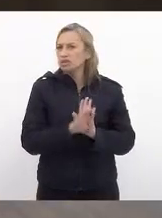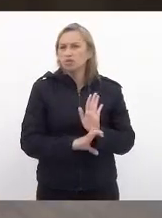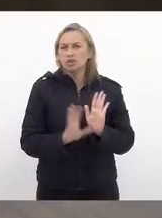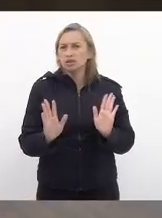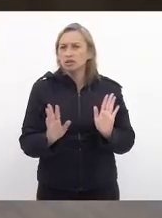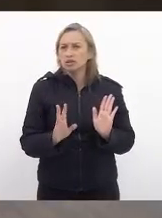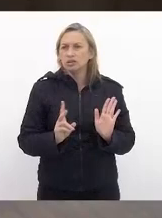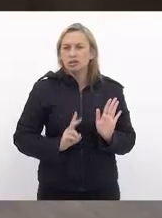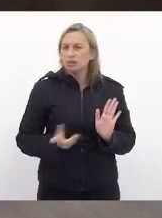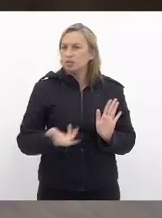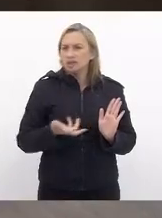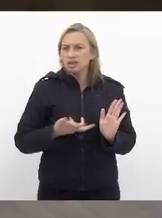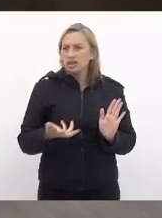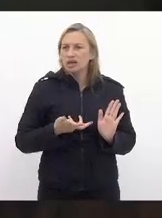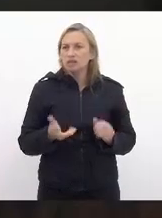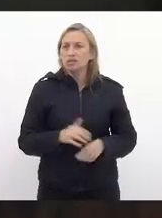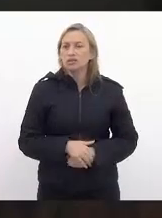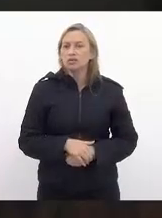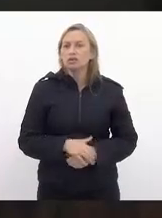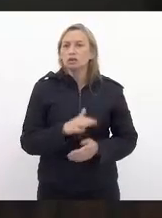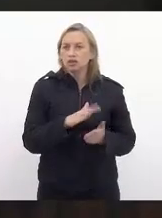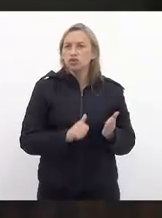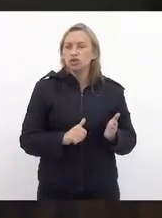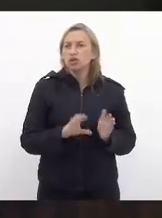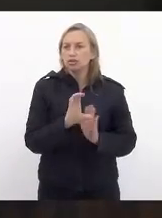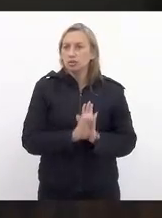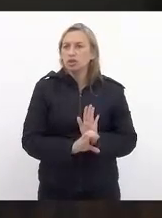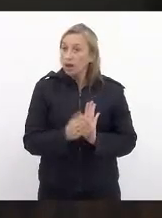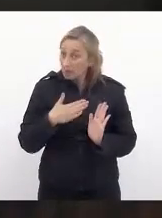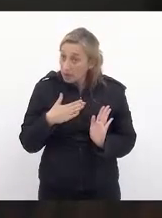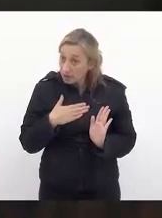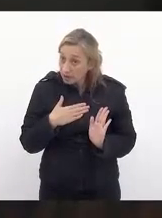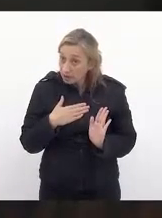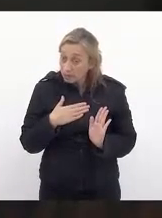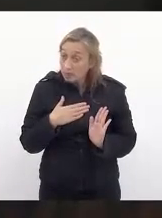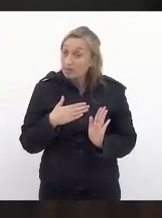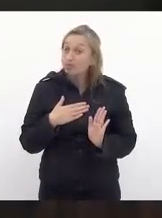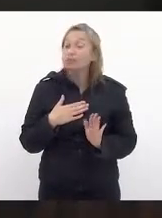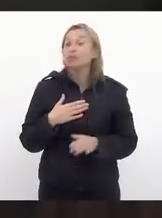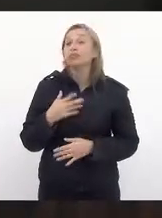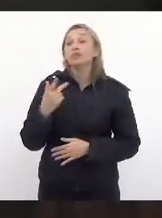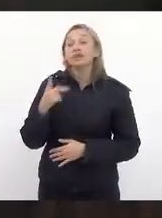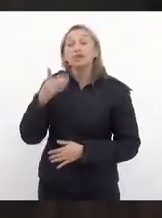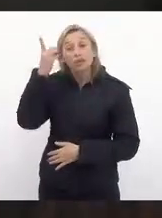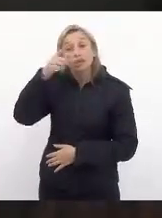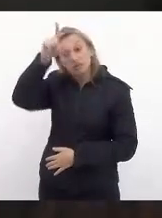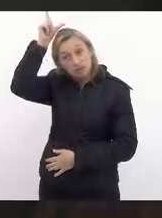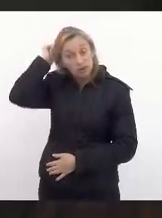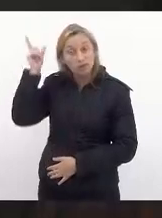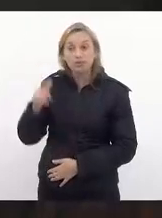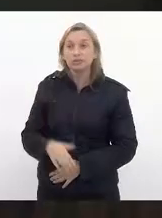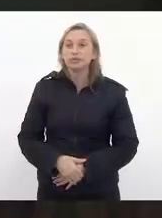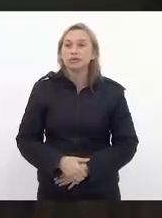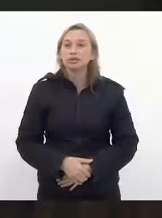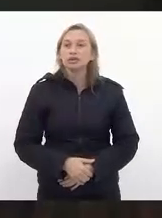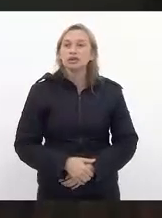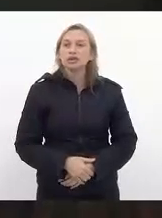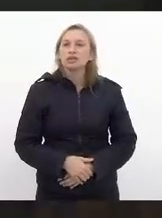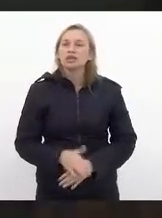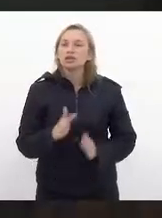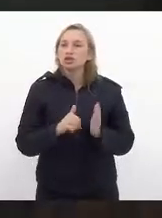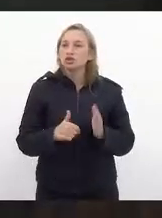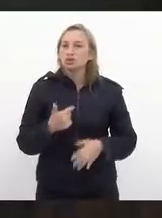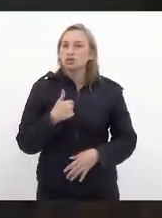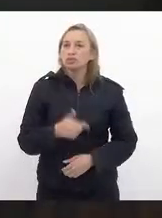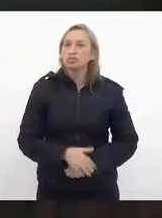para acelerar o processo o autor retira a emenda se for a minha se for emenda do deputado Luiz Paulo vamos lá eu tiro